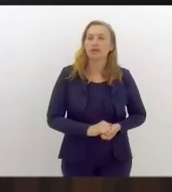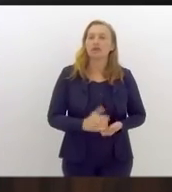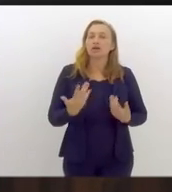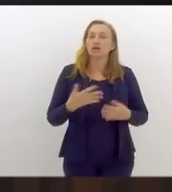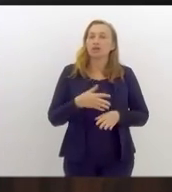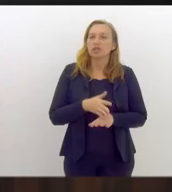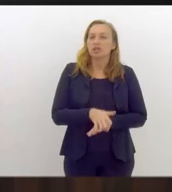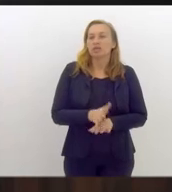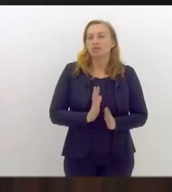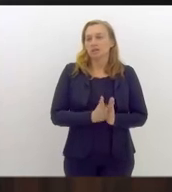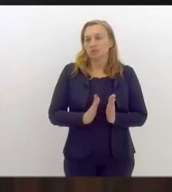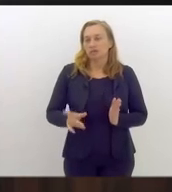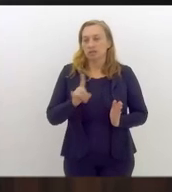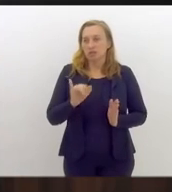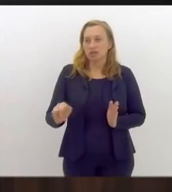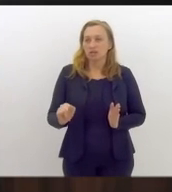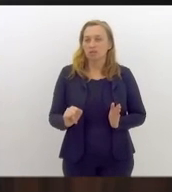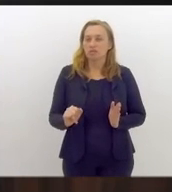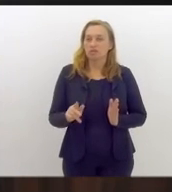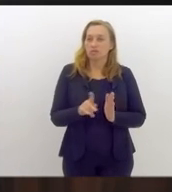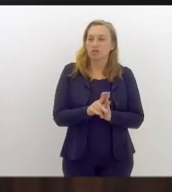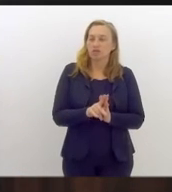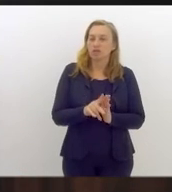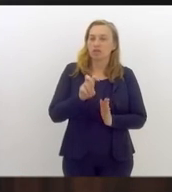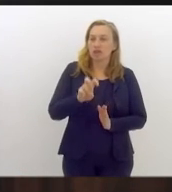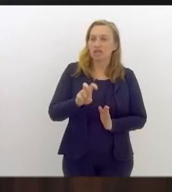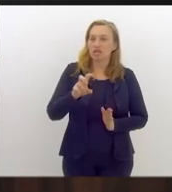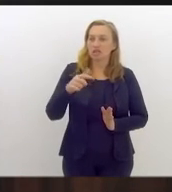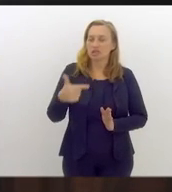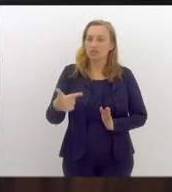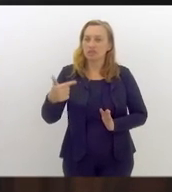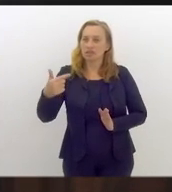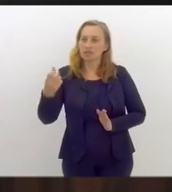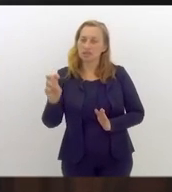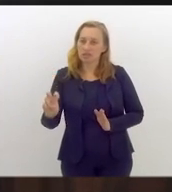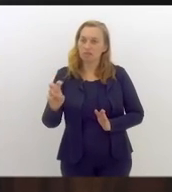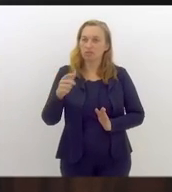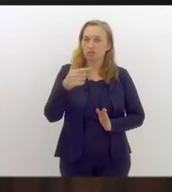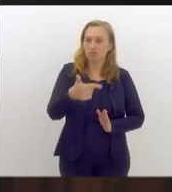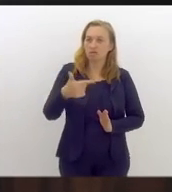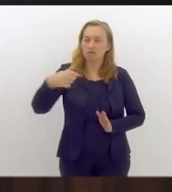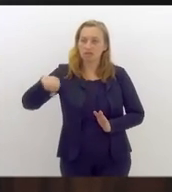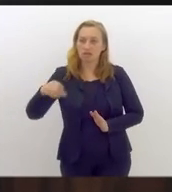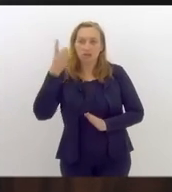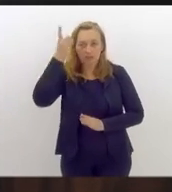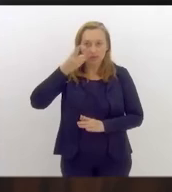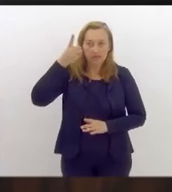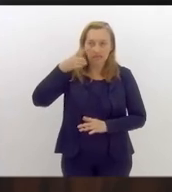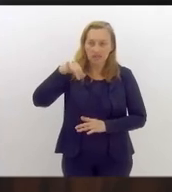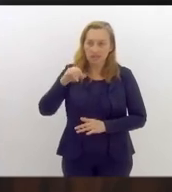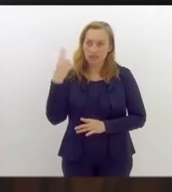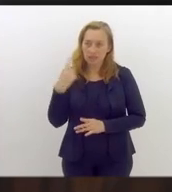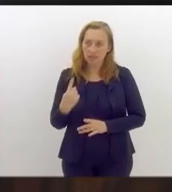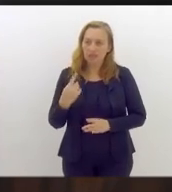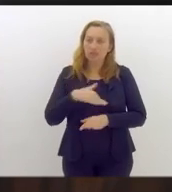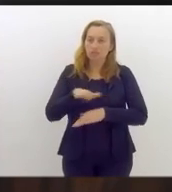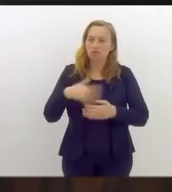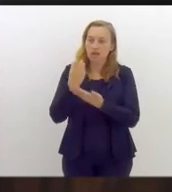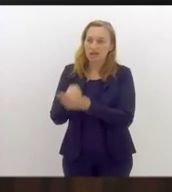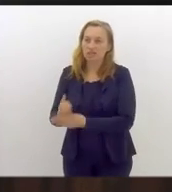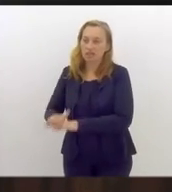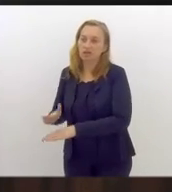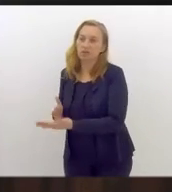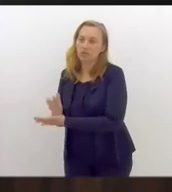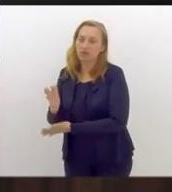Inclusão na ordem do dia do projeto 525 de 2019, da deputada Dani Monteiro. Senhores que aprovam, permaneçam como